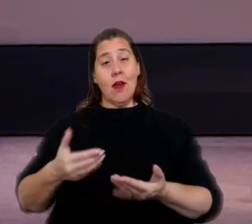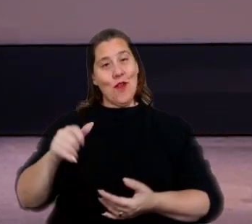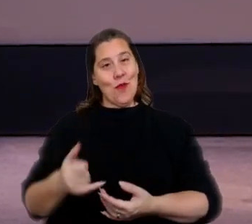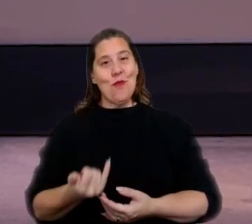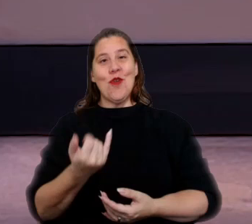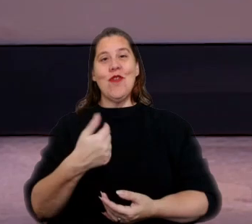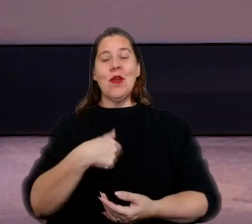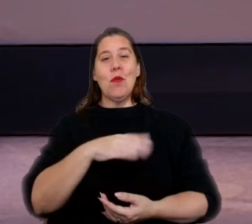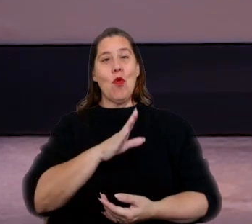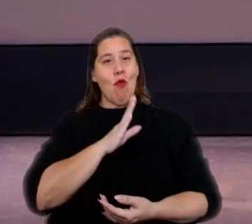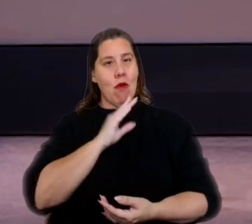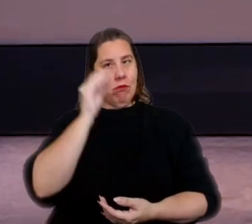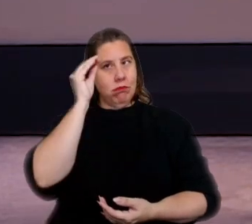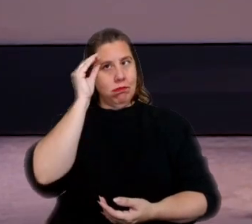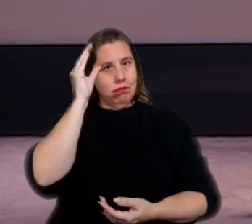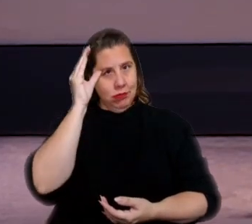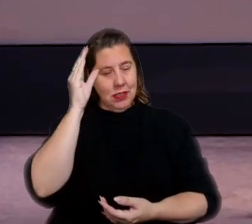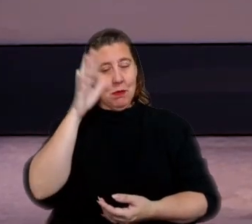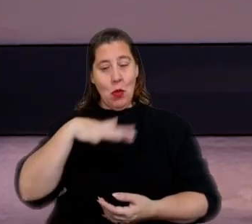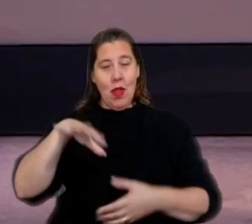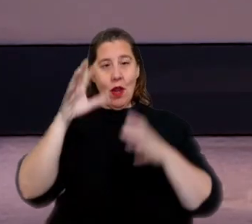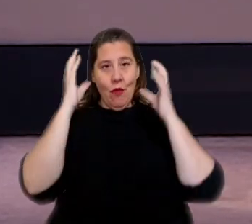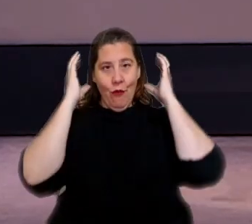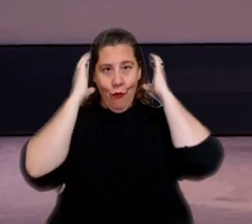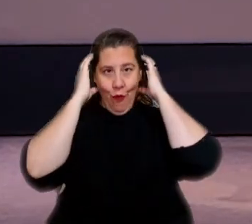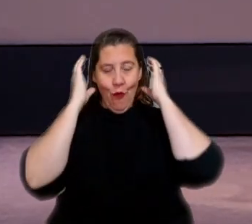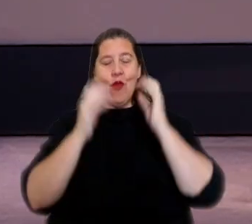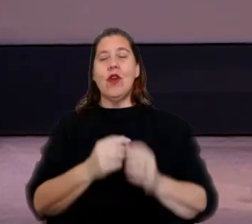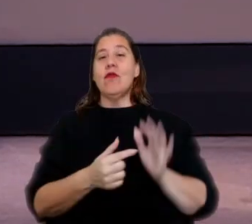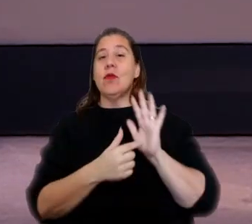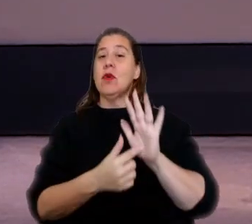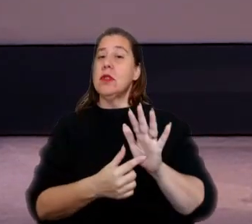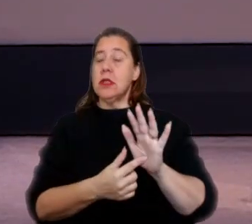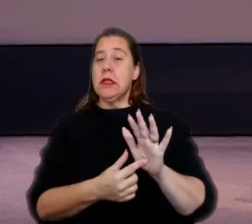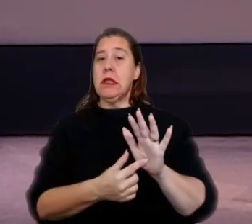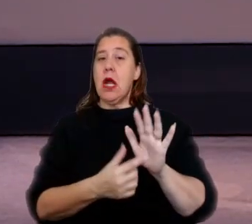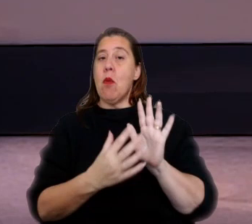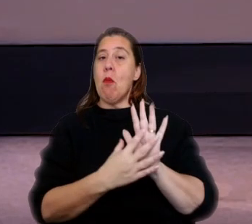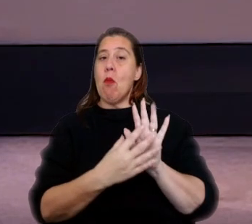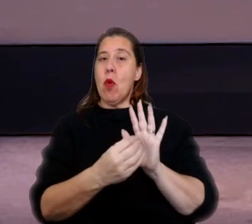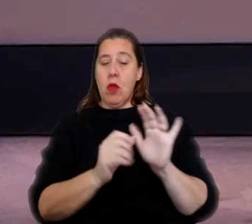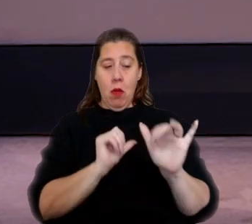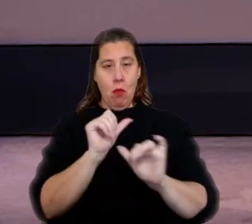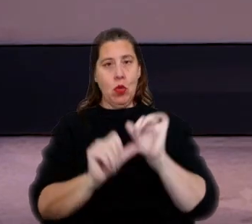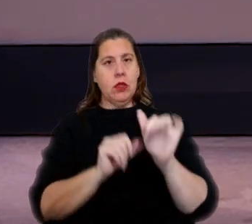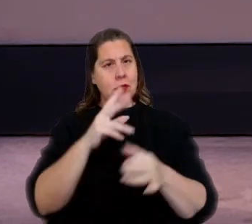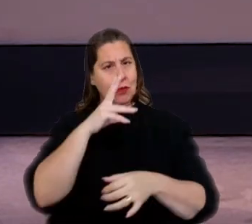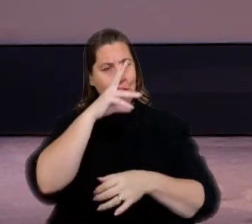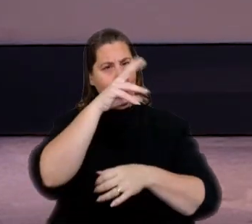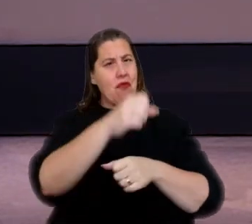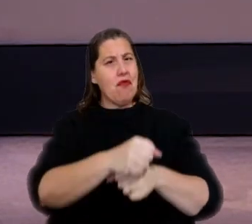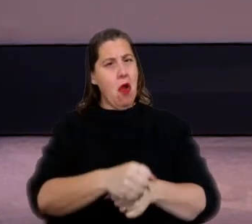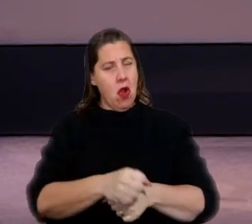vou aproveitar o meu conhecimento de voz, da fonoaudiologia, e vou usar um exemplo de uma mudança que é